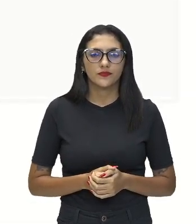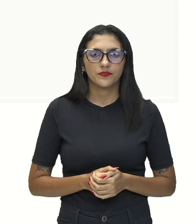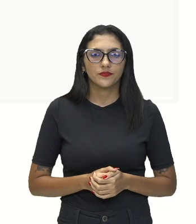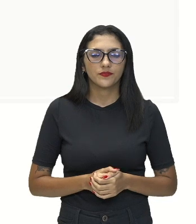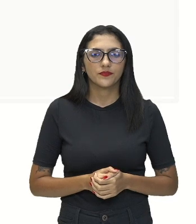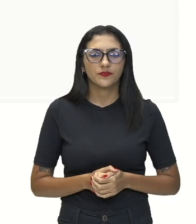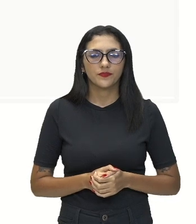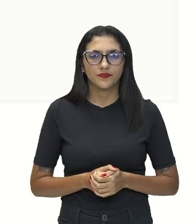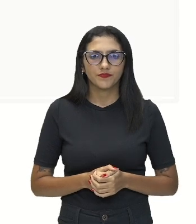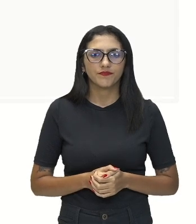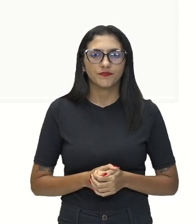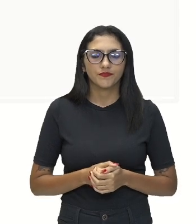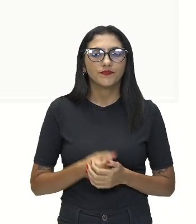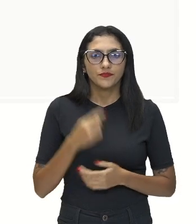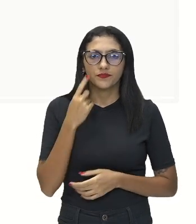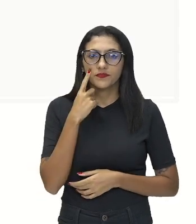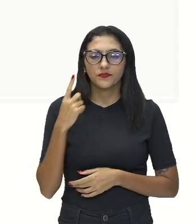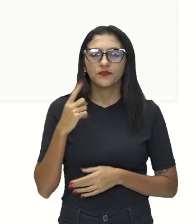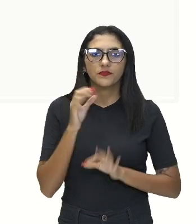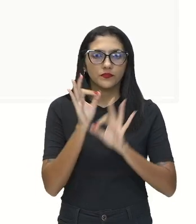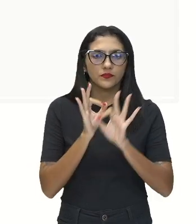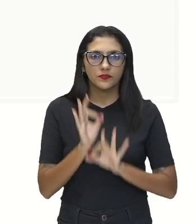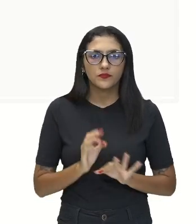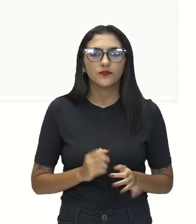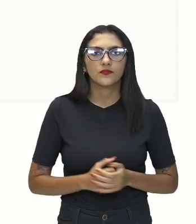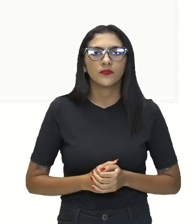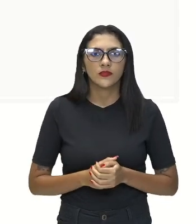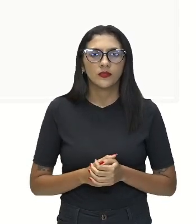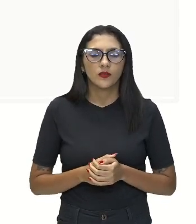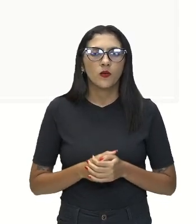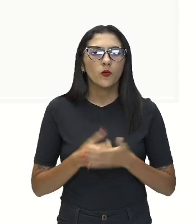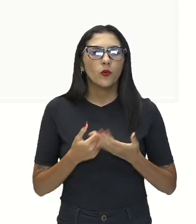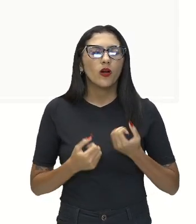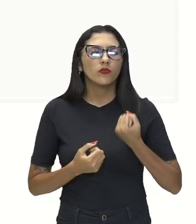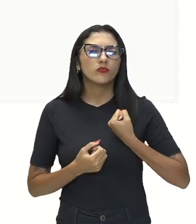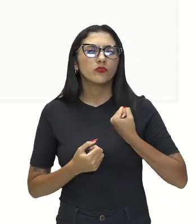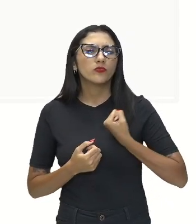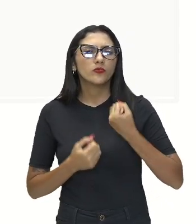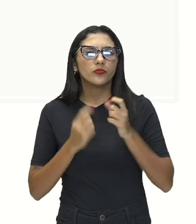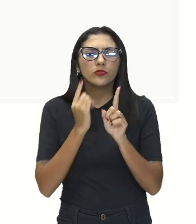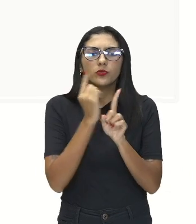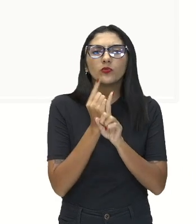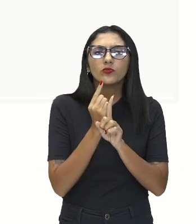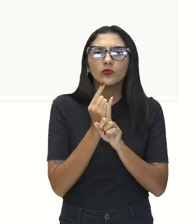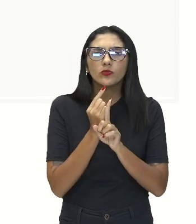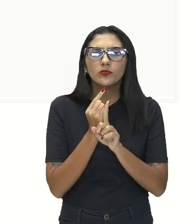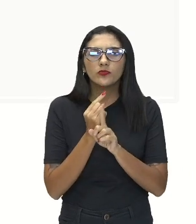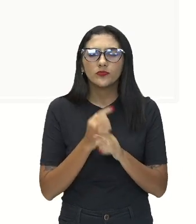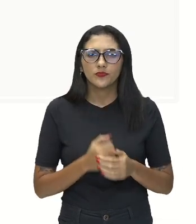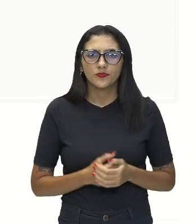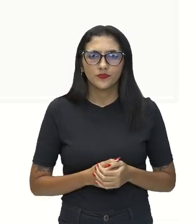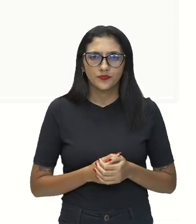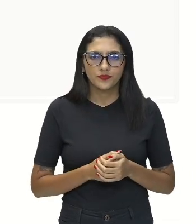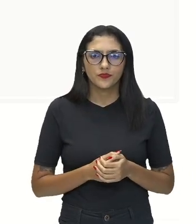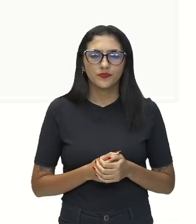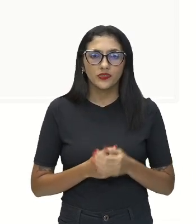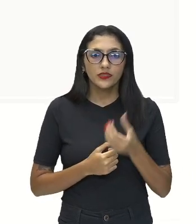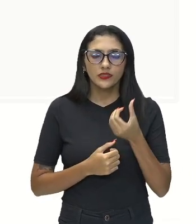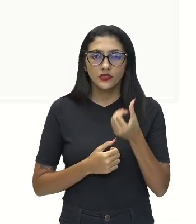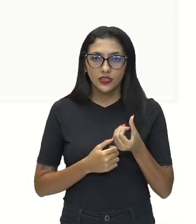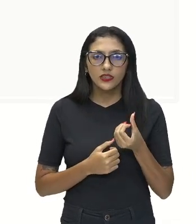Vai ser igual. Qual é o valor da diagonal principal que nós encontramos? 6, não foi? Então tá